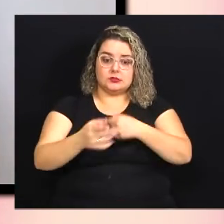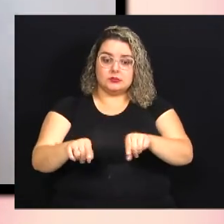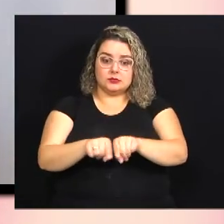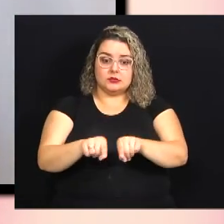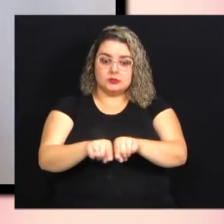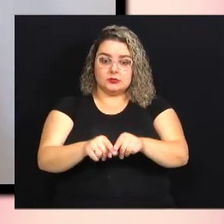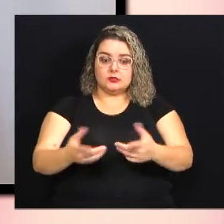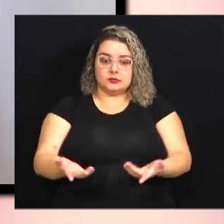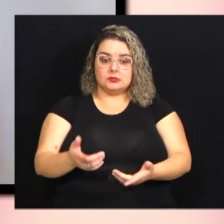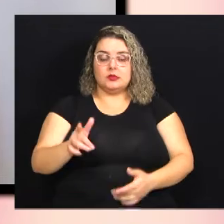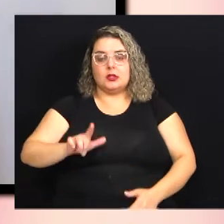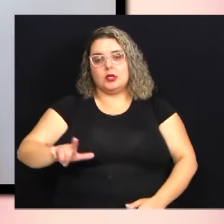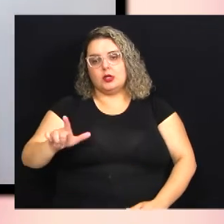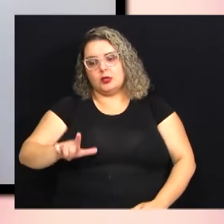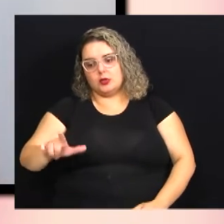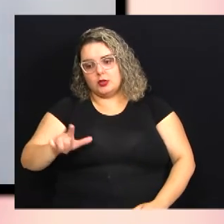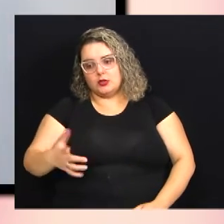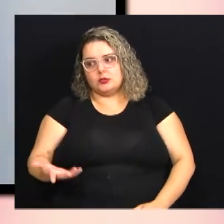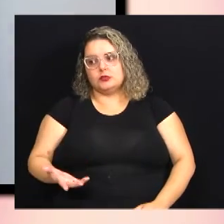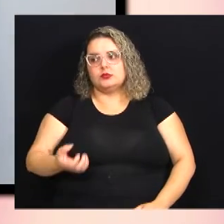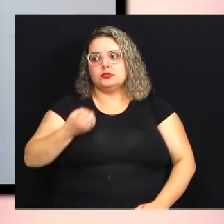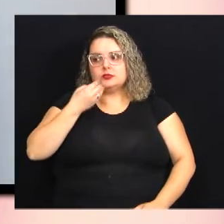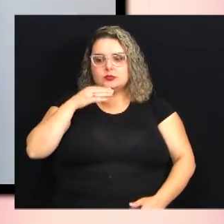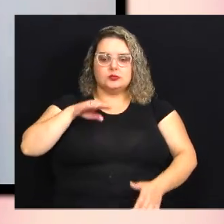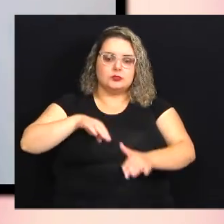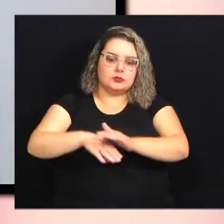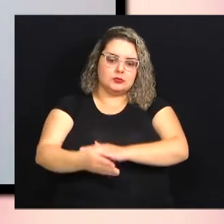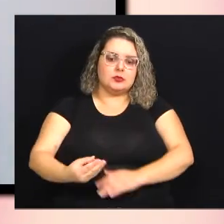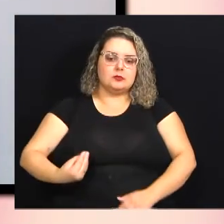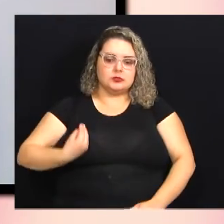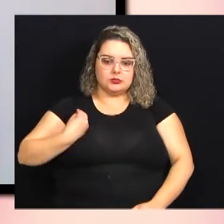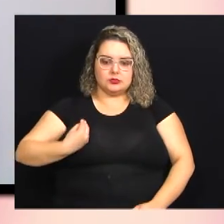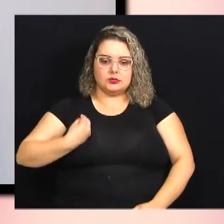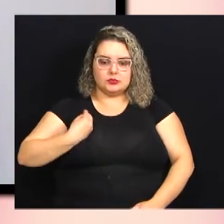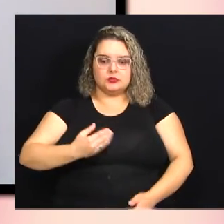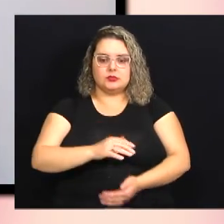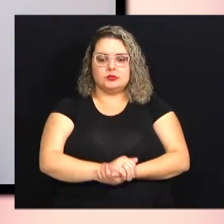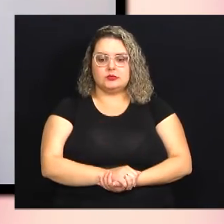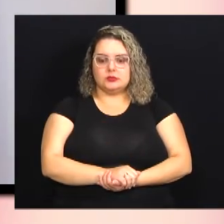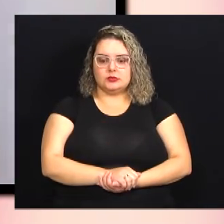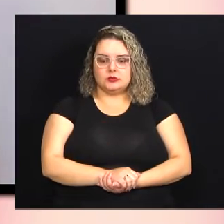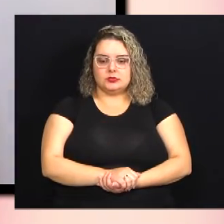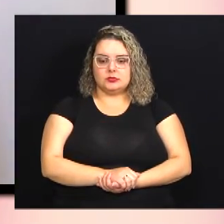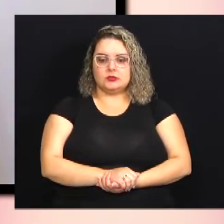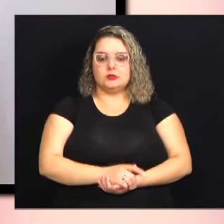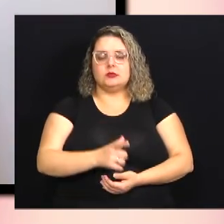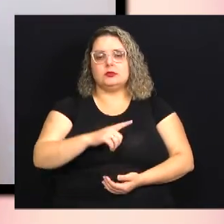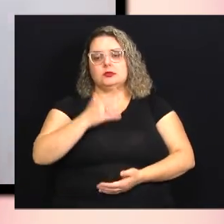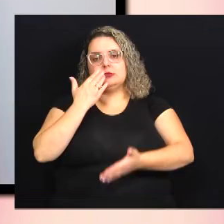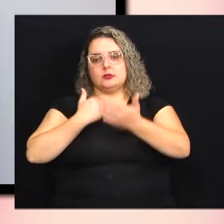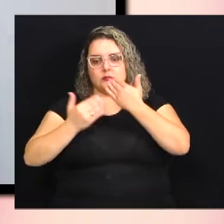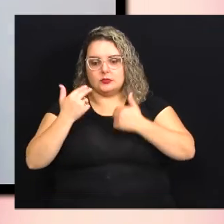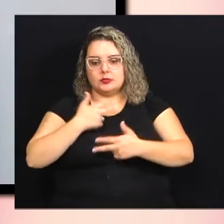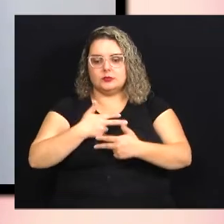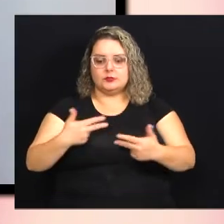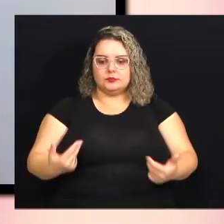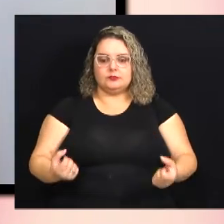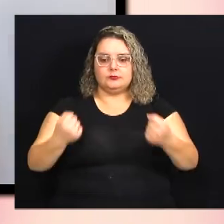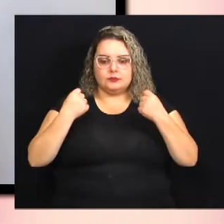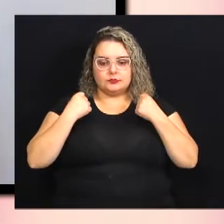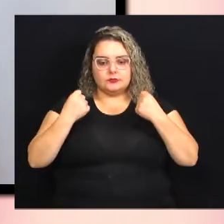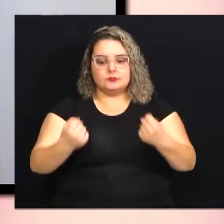protege. E também, é lógico, os bons hábitos de vida, né? Ter boa alimentação,